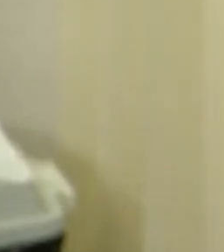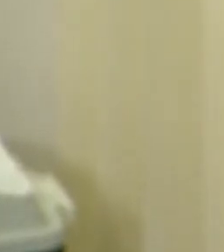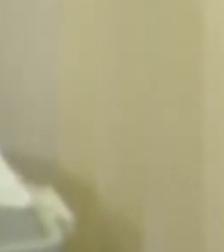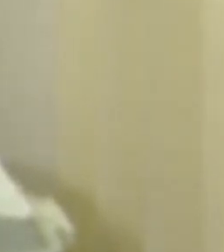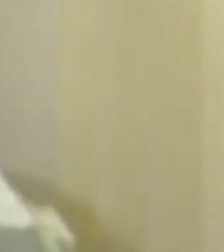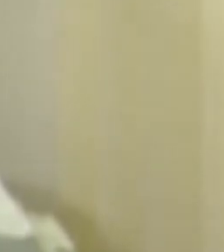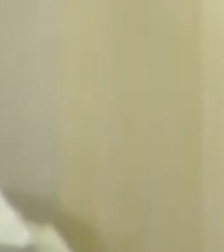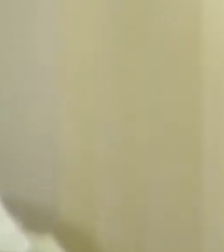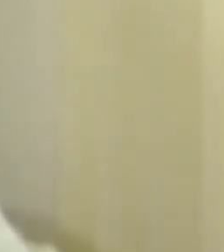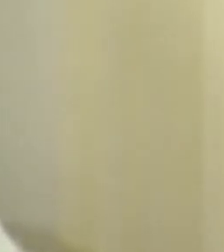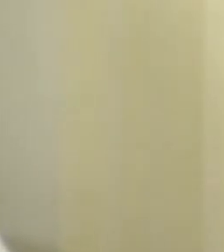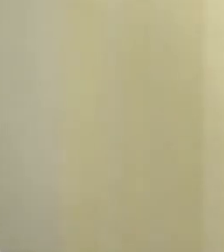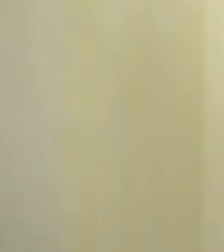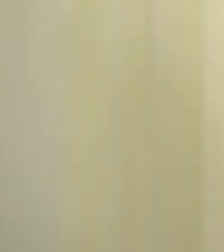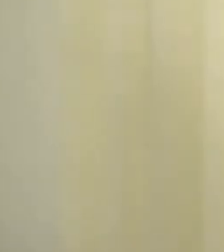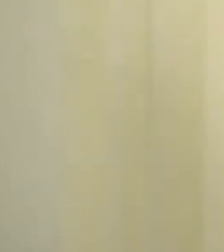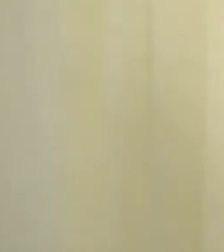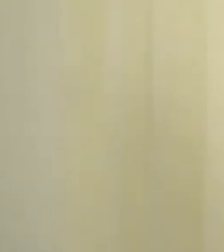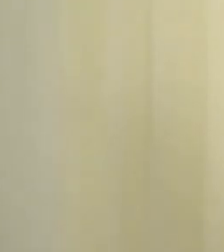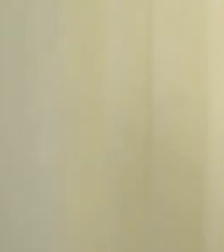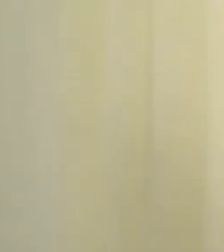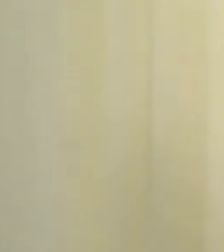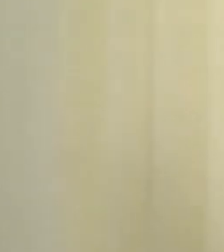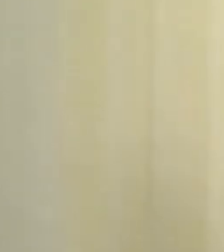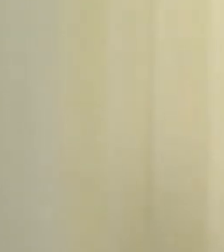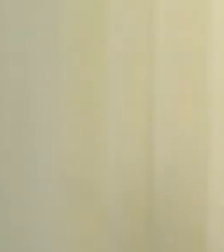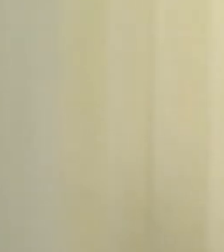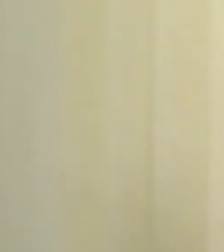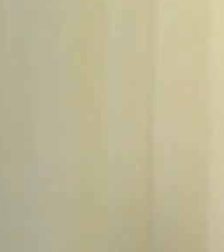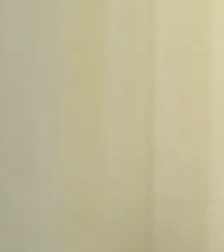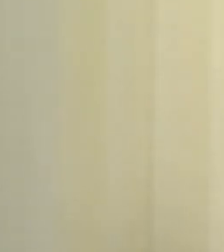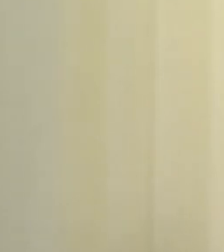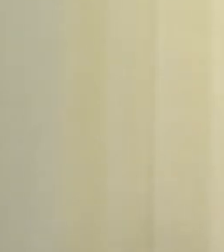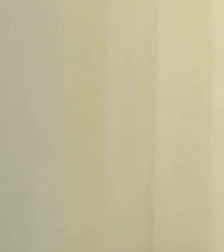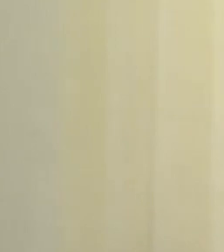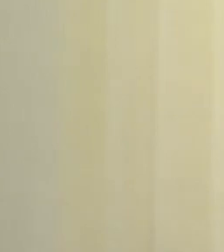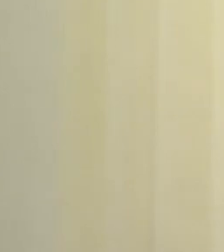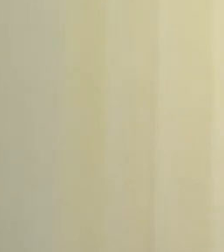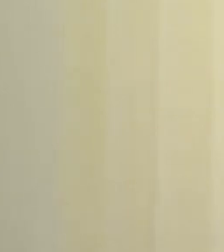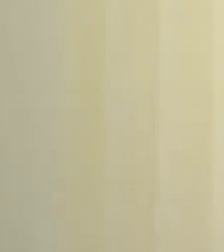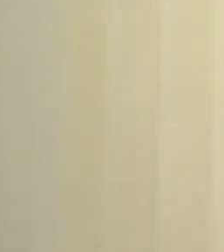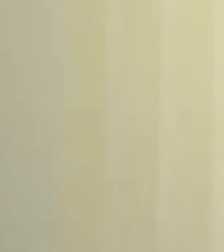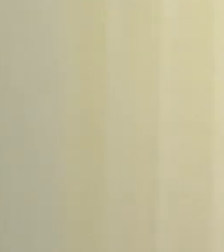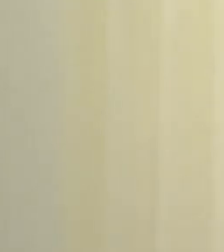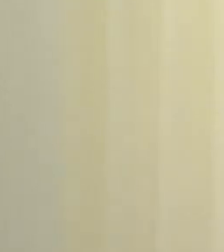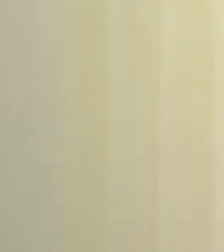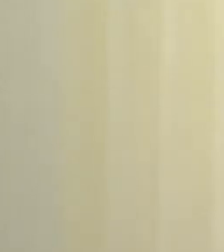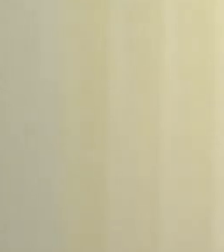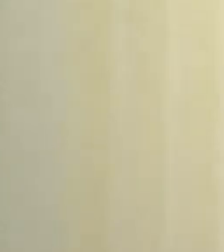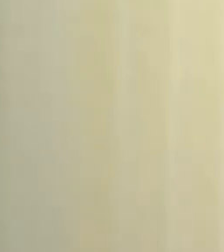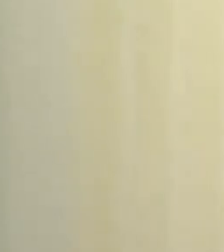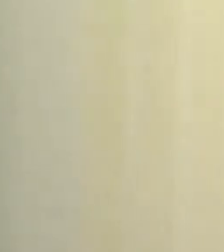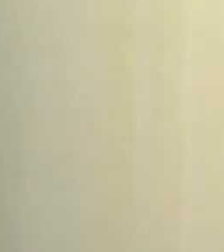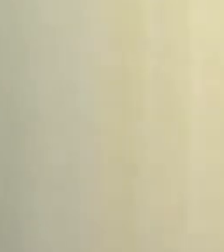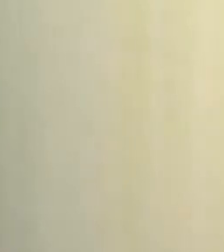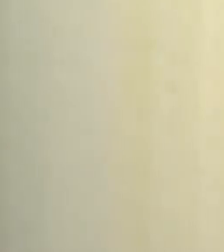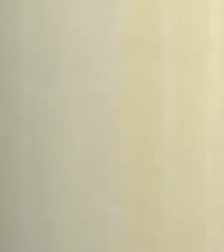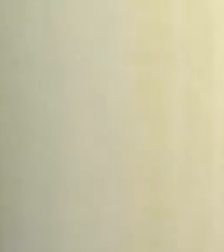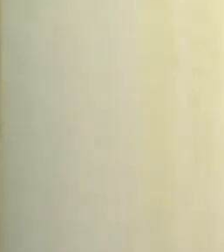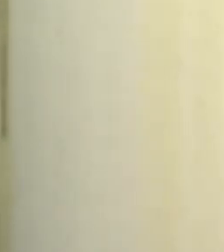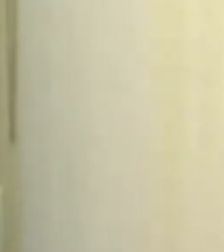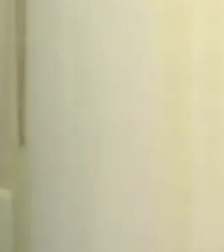a morte com a graça e salvação. Brasil, o sonho desse raio vivo,